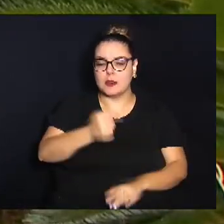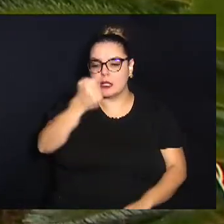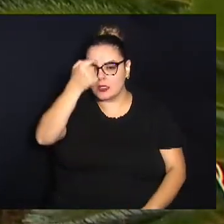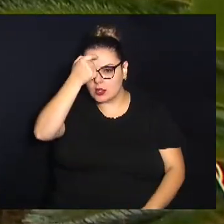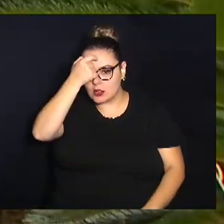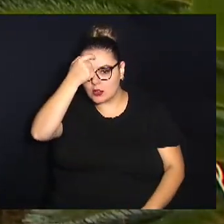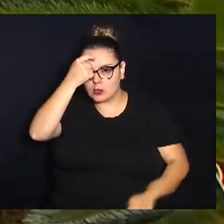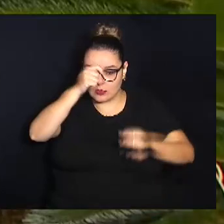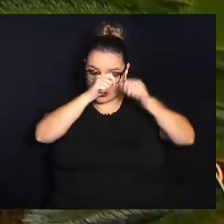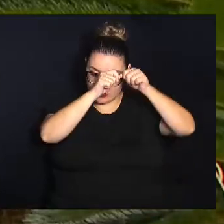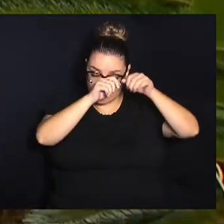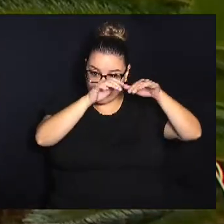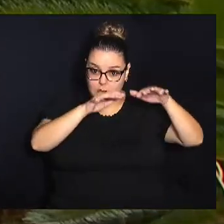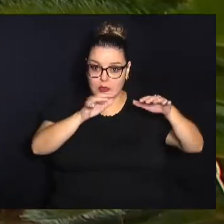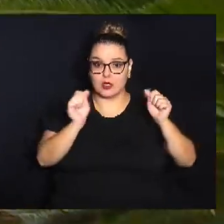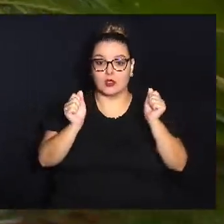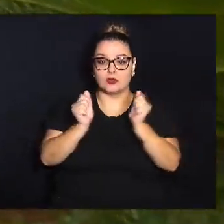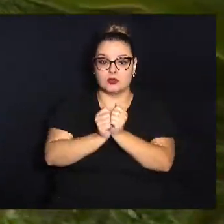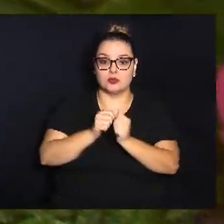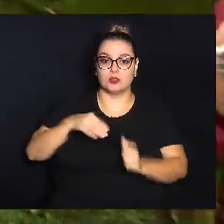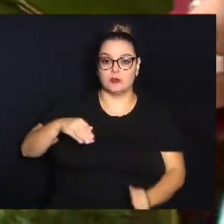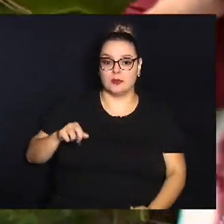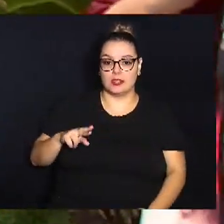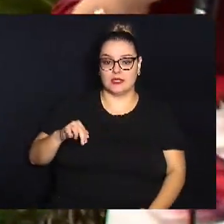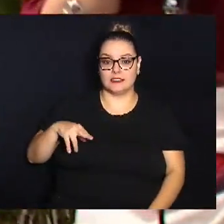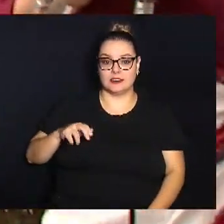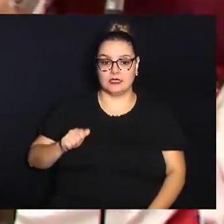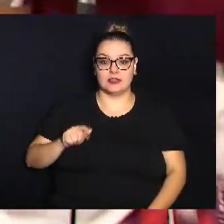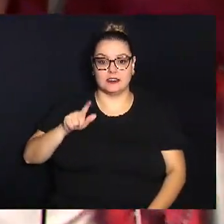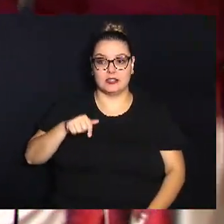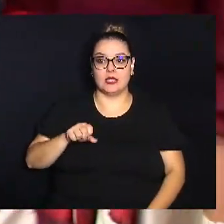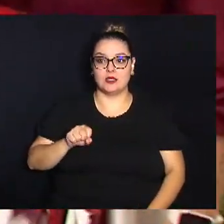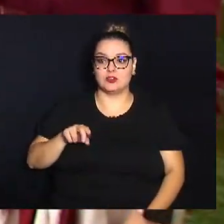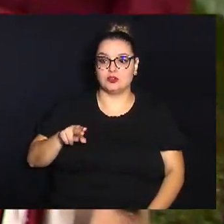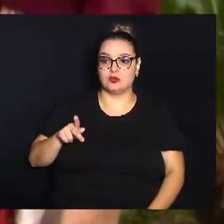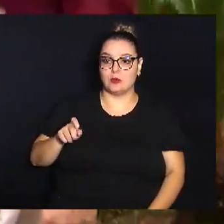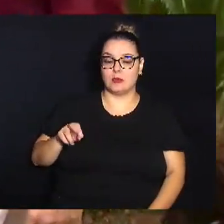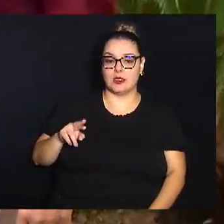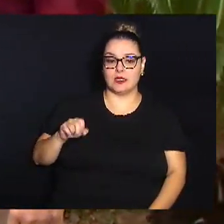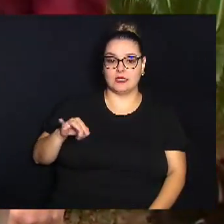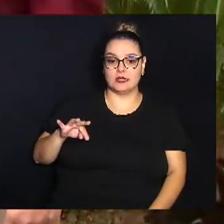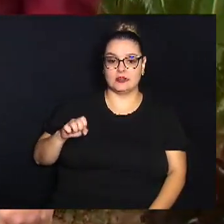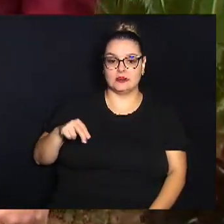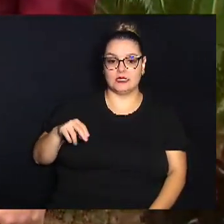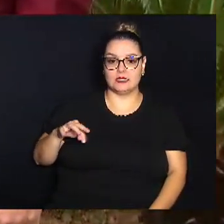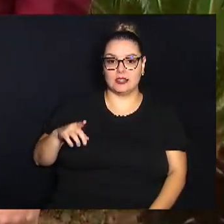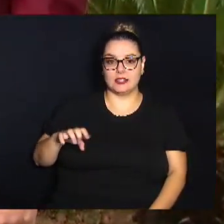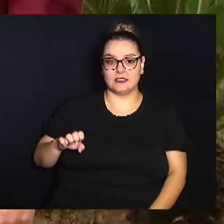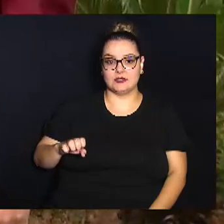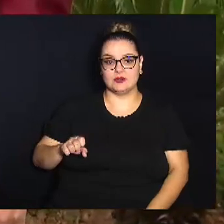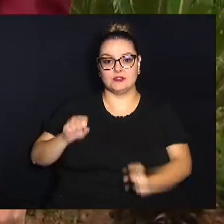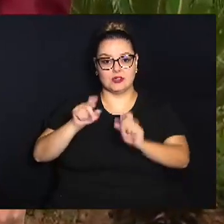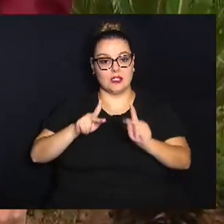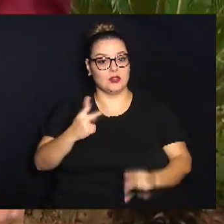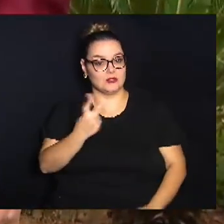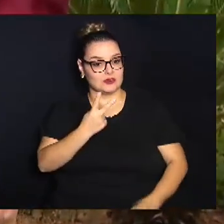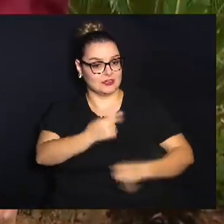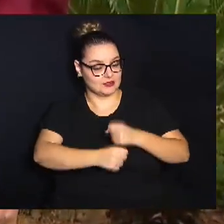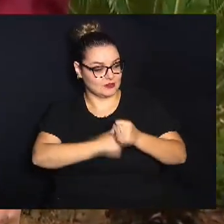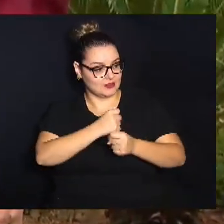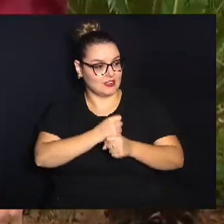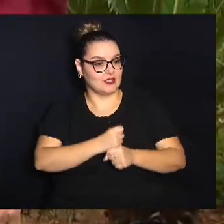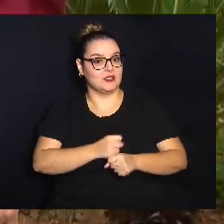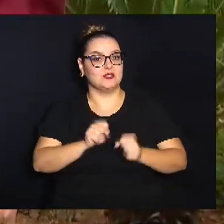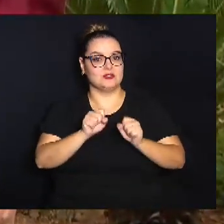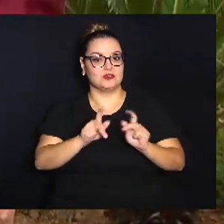do autismo. Eu estou aqui com a Mariana Mendes, que é superintendente do shopping. É o 2º ano, né, Mariana, que o shopping faz essas